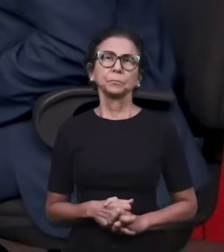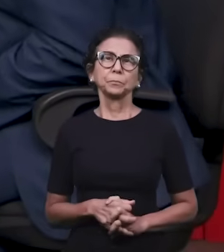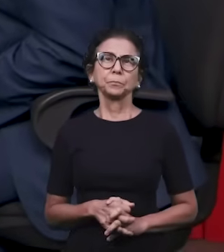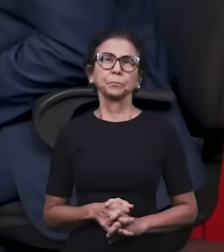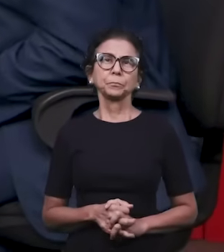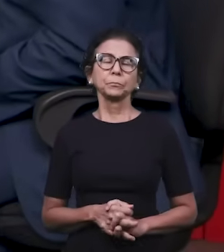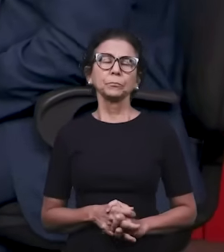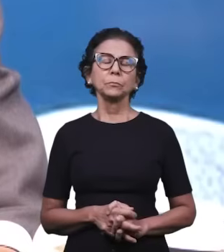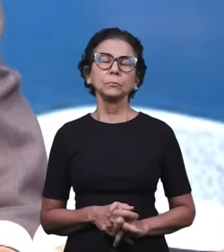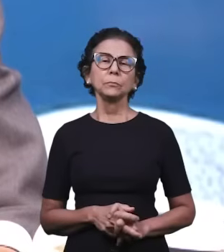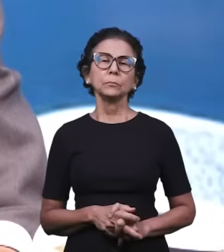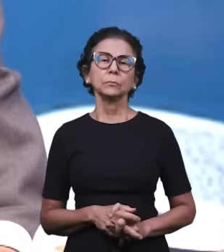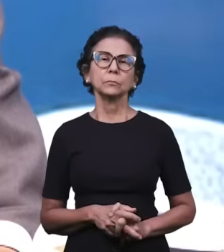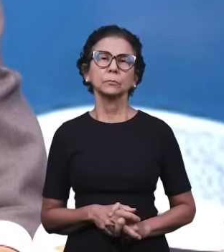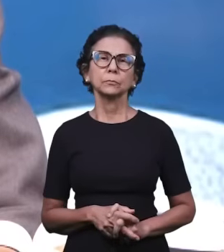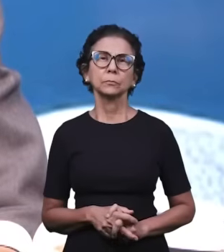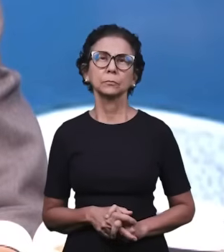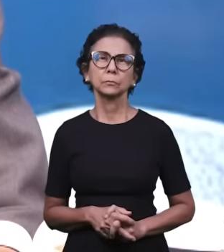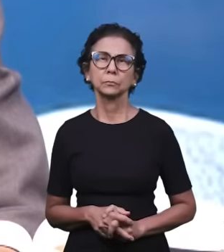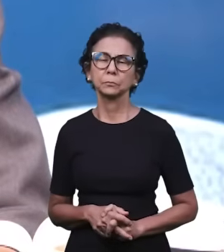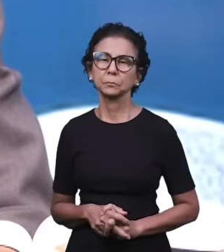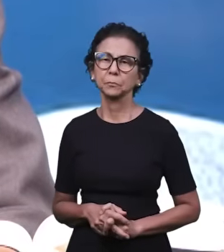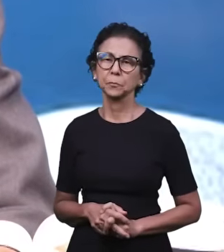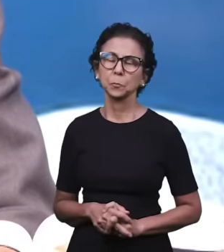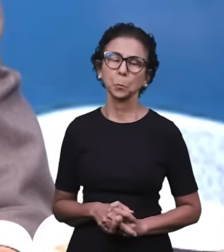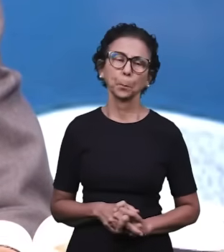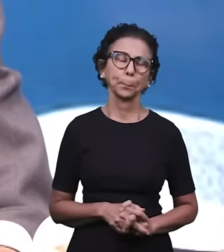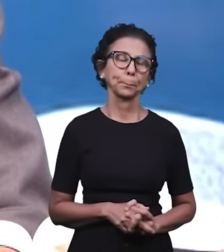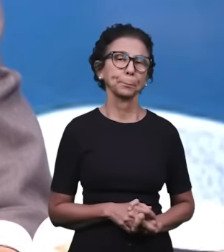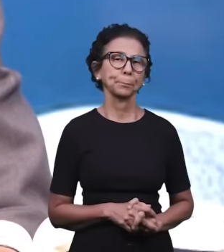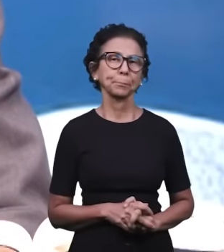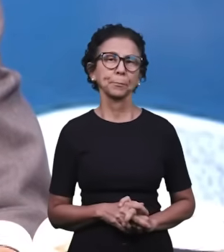é a integração existente entre